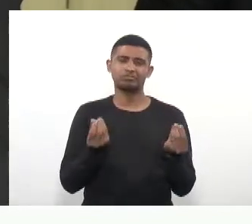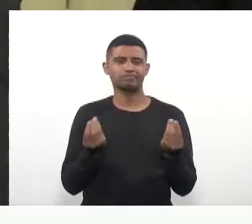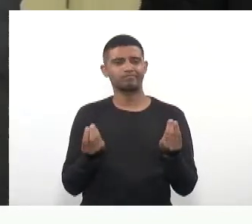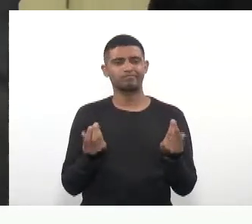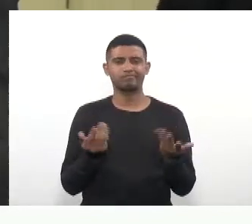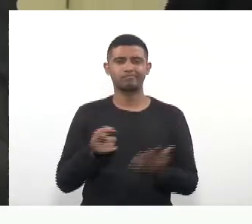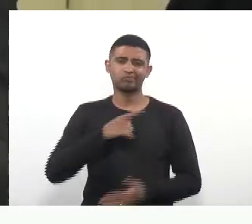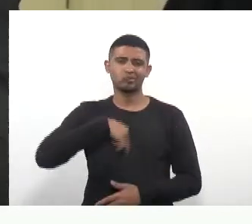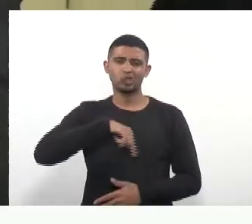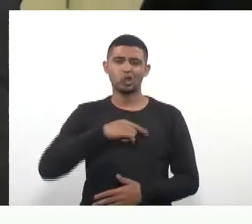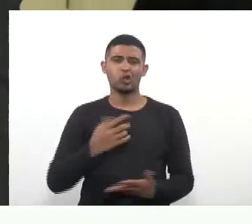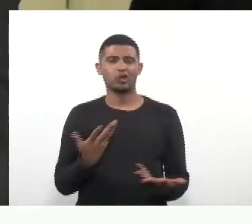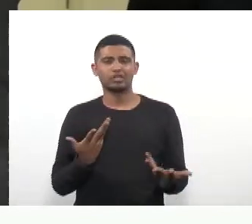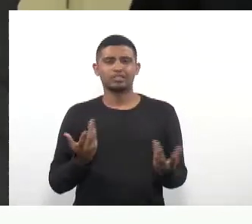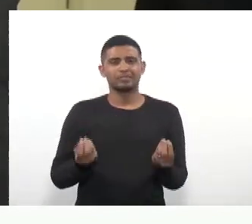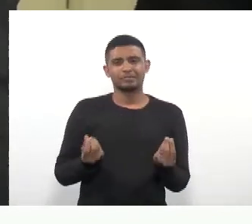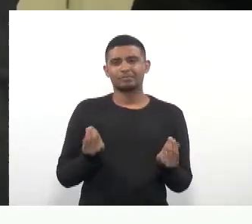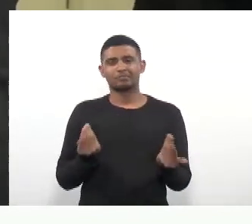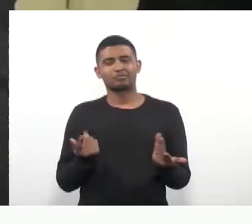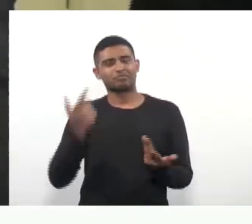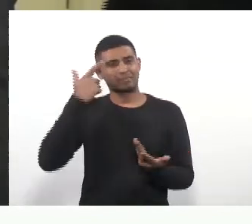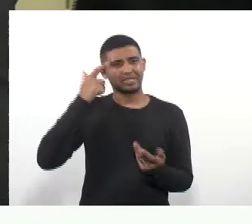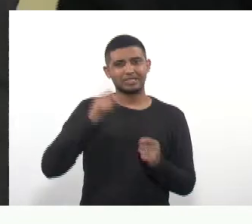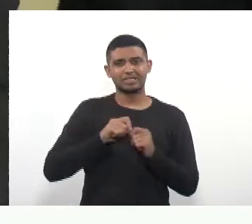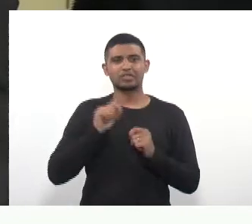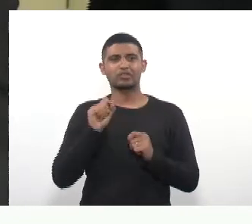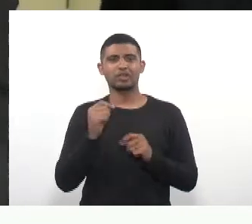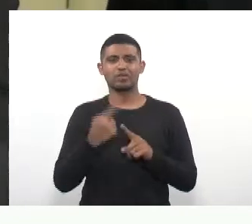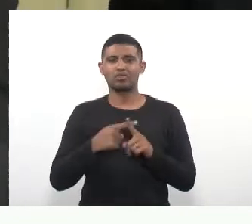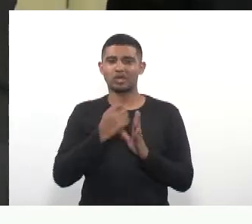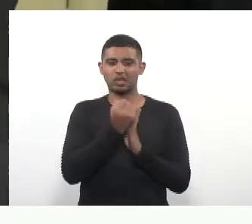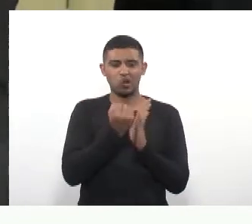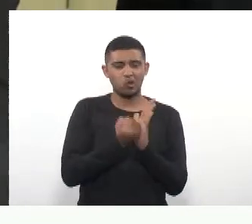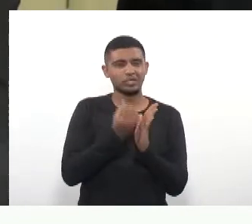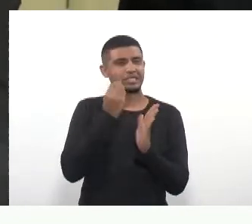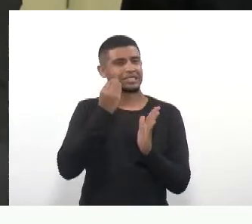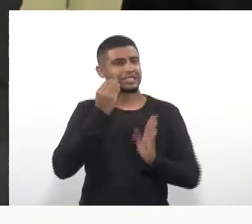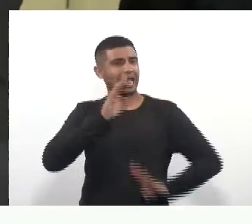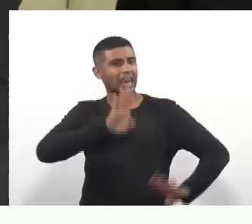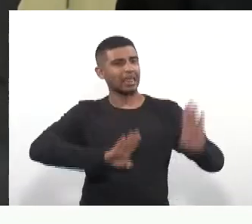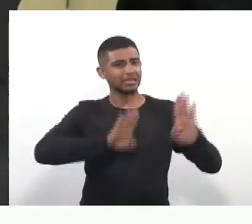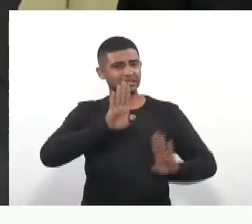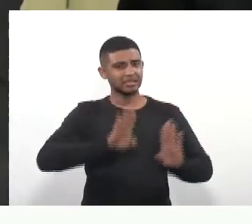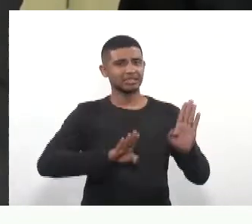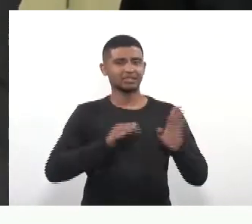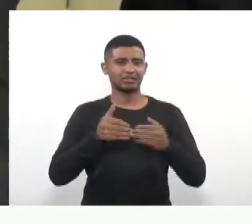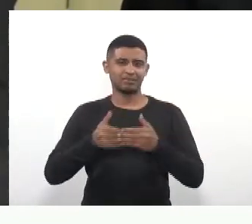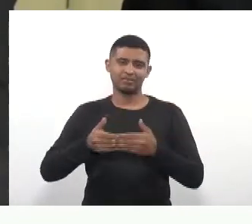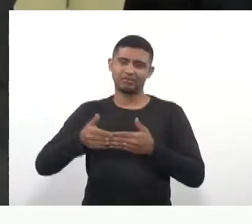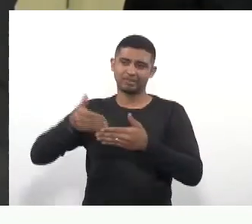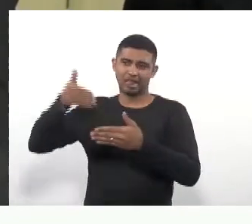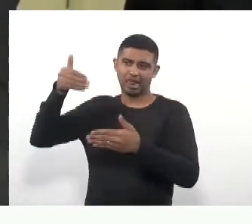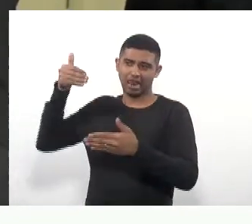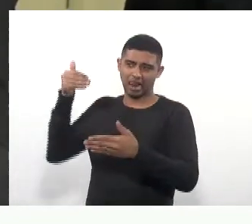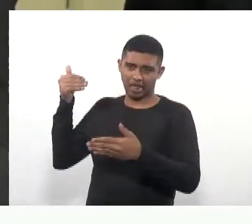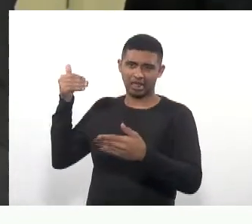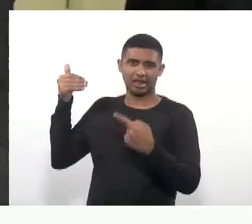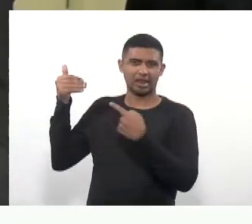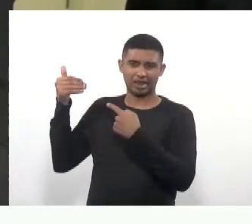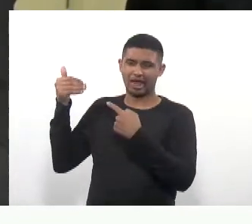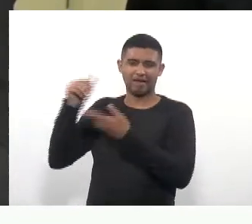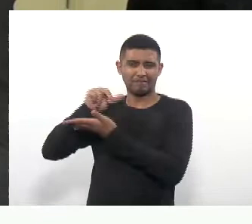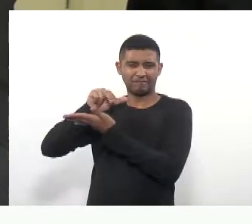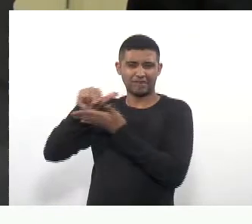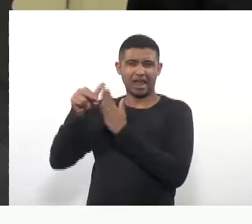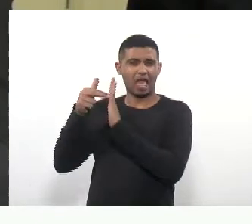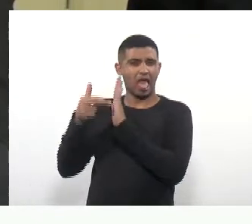pouco com as mãos atadas em função de um contrato de licitação. lá de trás que prevê uma série de